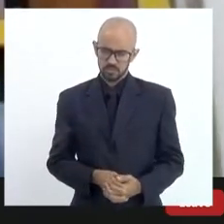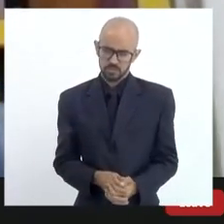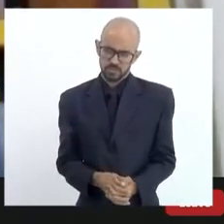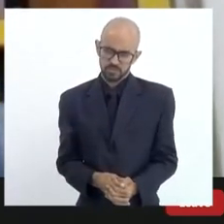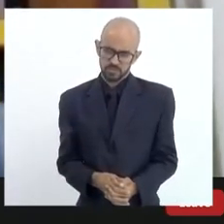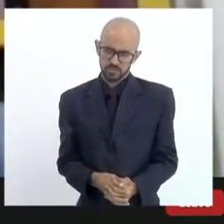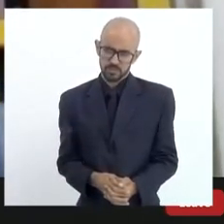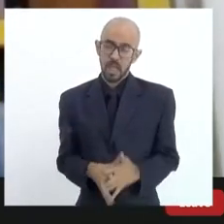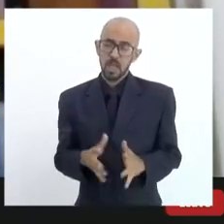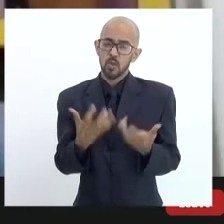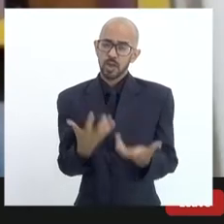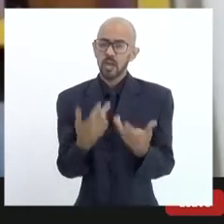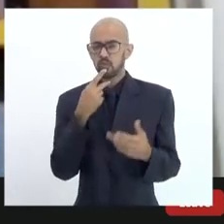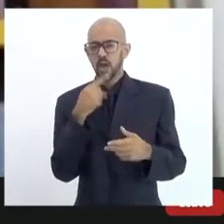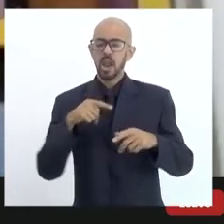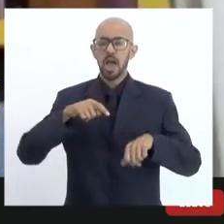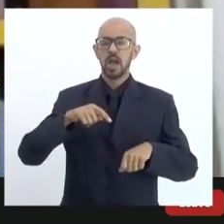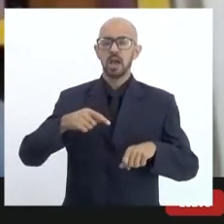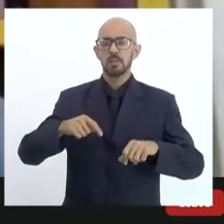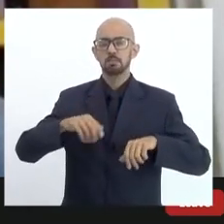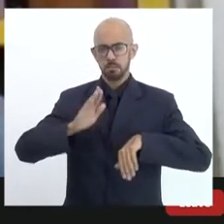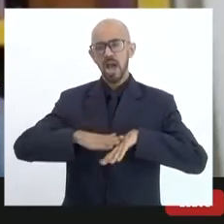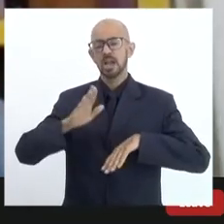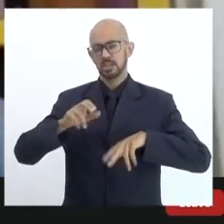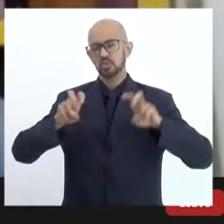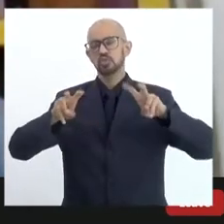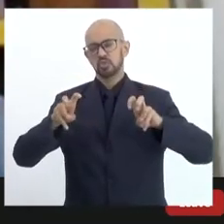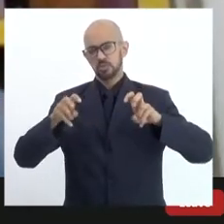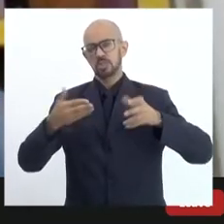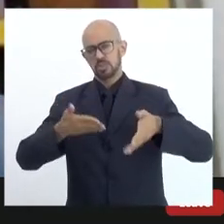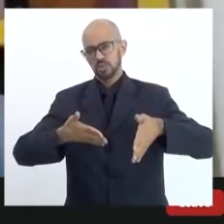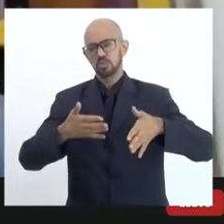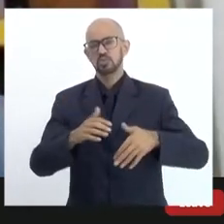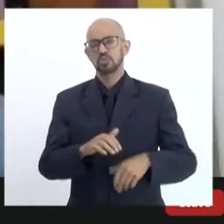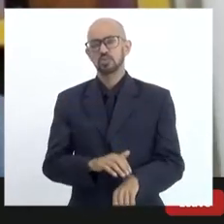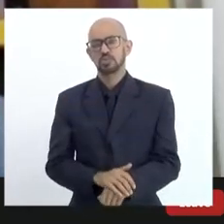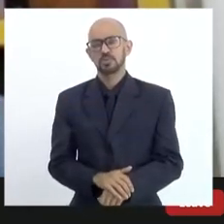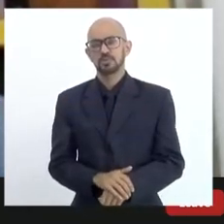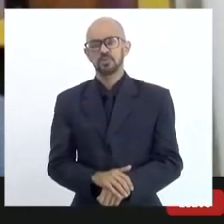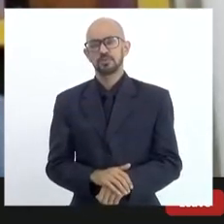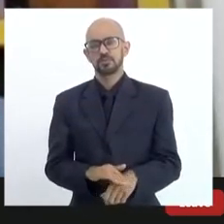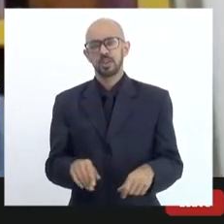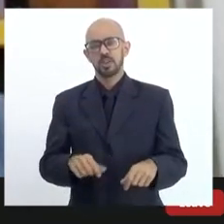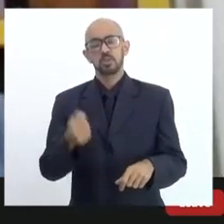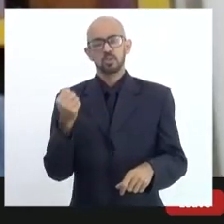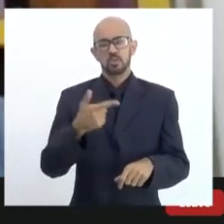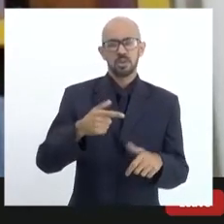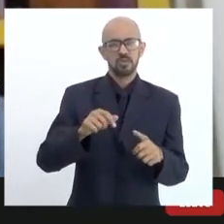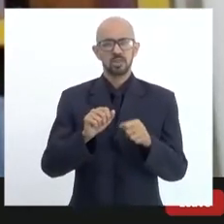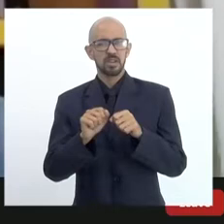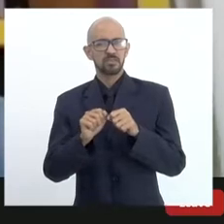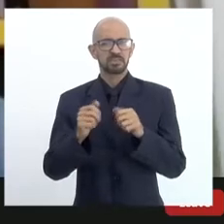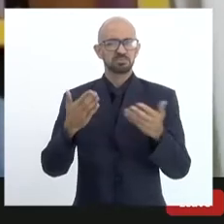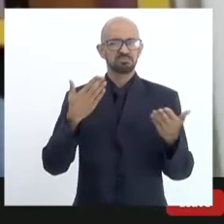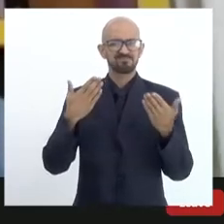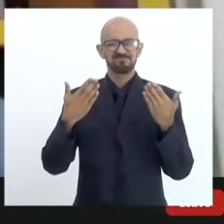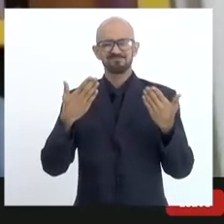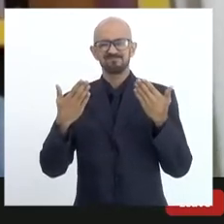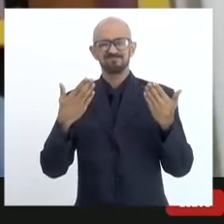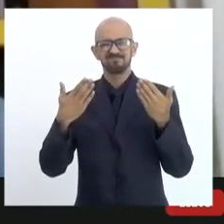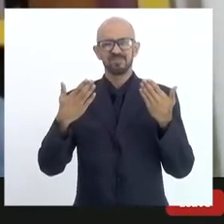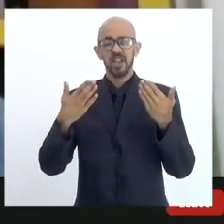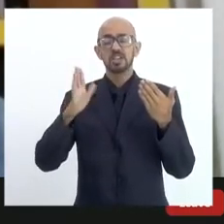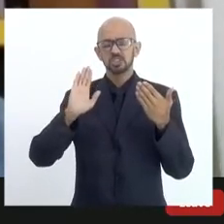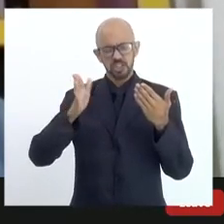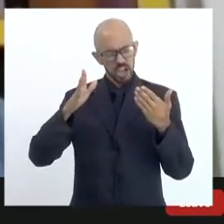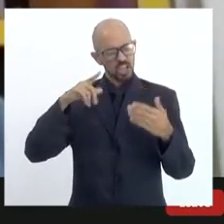Então, quero falar mais sobre essas questões, né? Do que fazer análise, que eu já vi que muitos intelectuais estiveram aqui, muitos acadêmicos